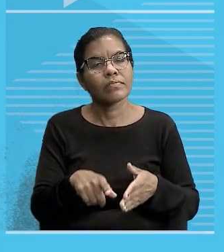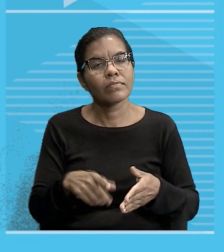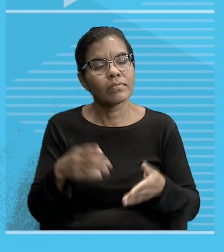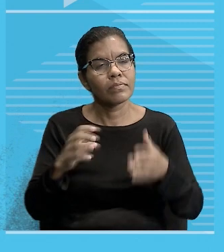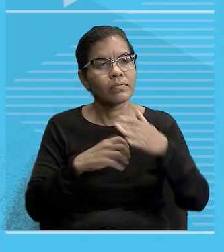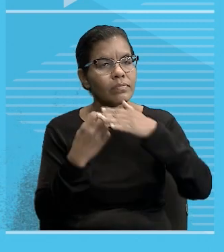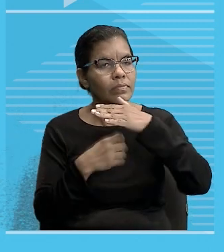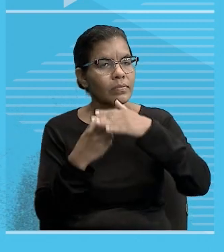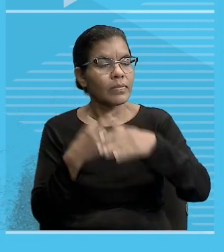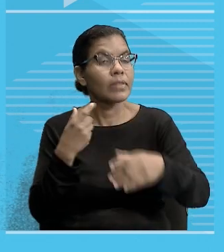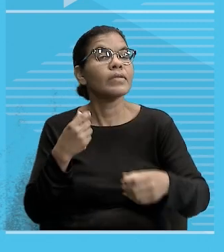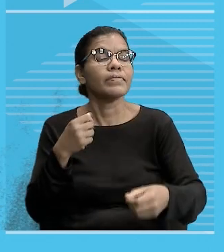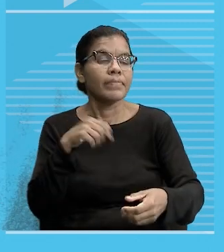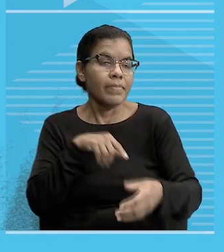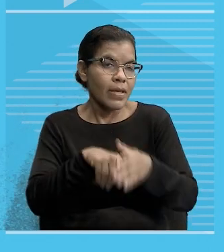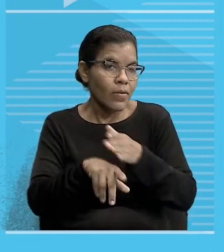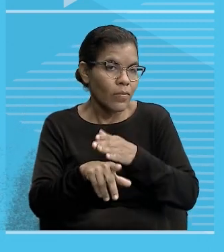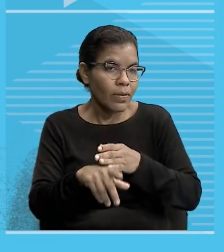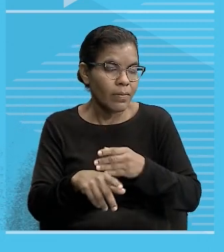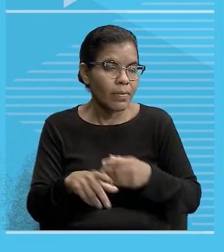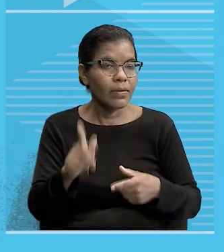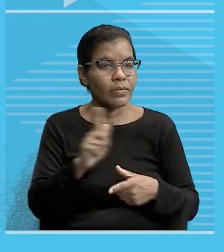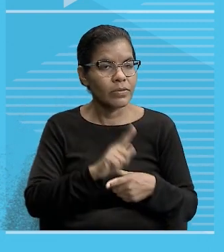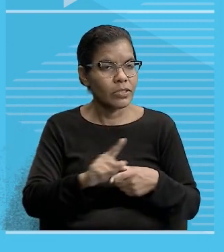e pergunta para o gerente